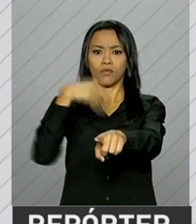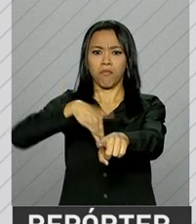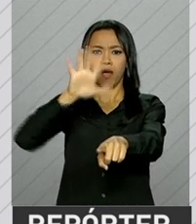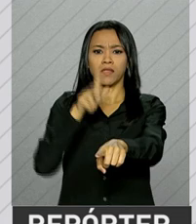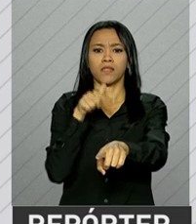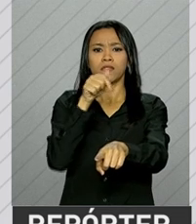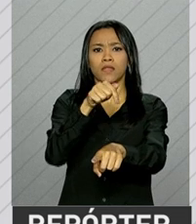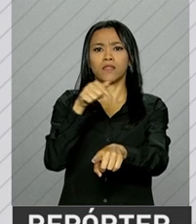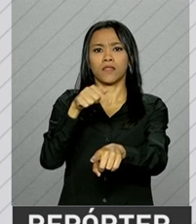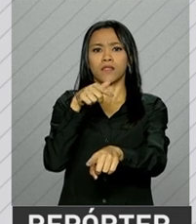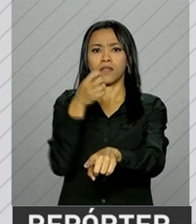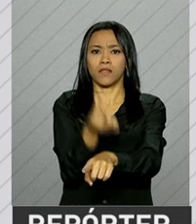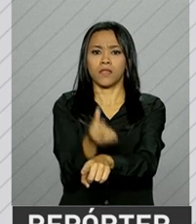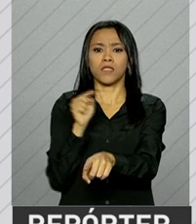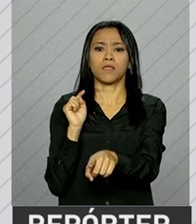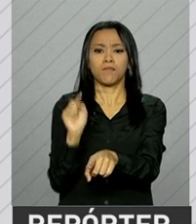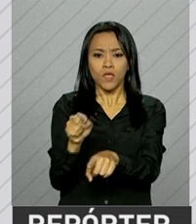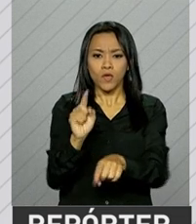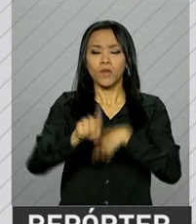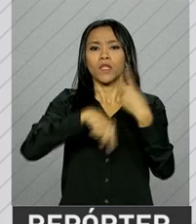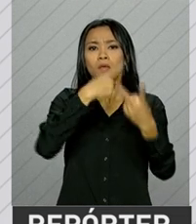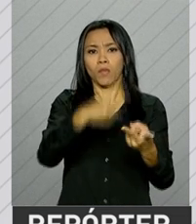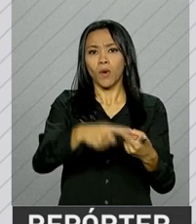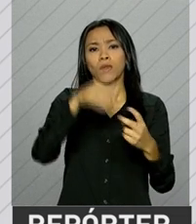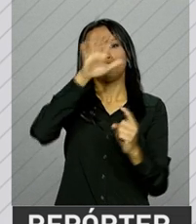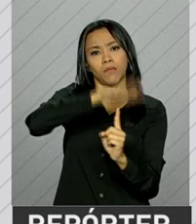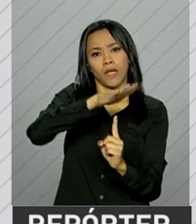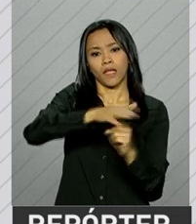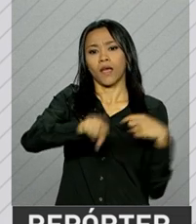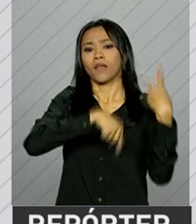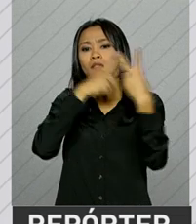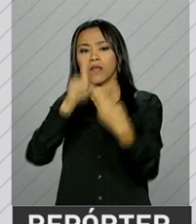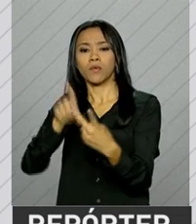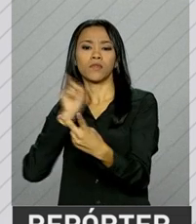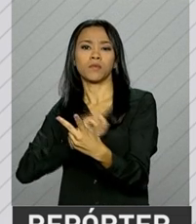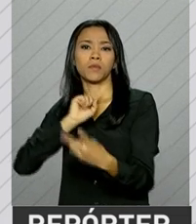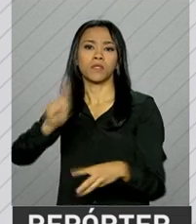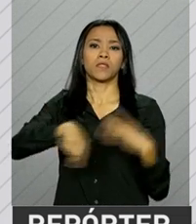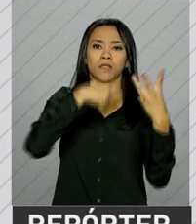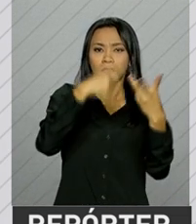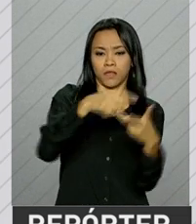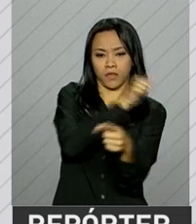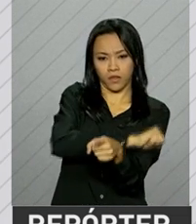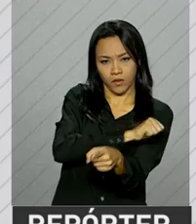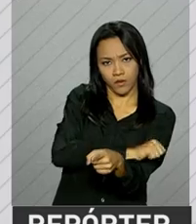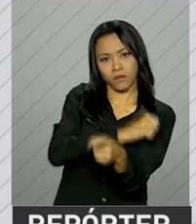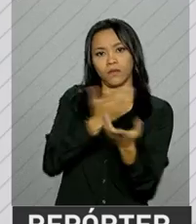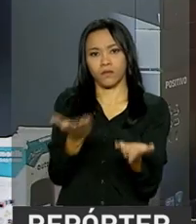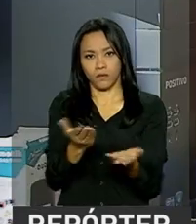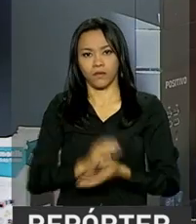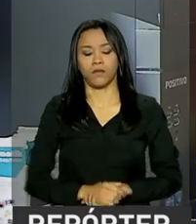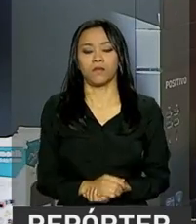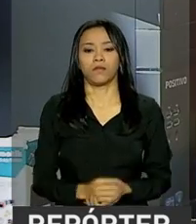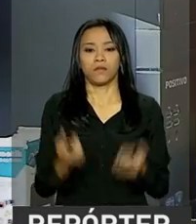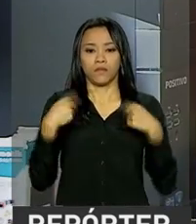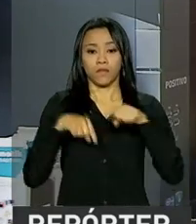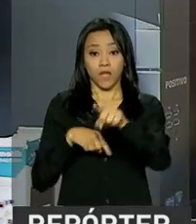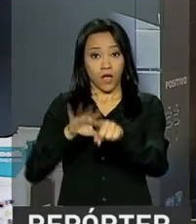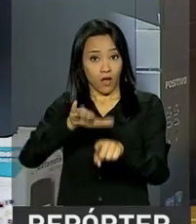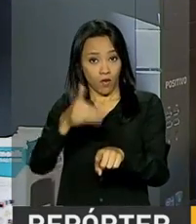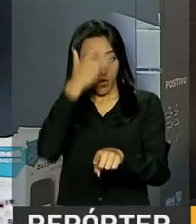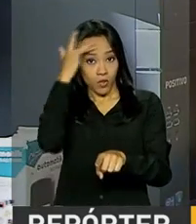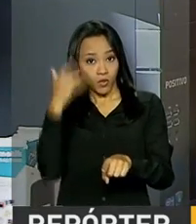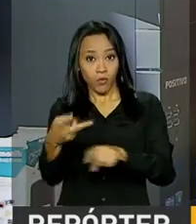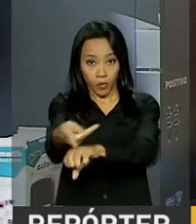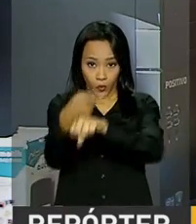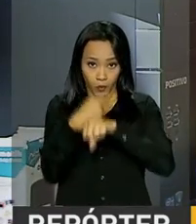776 mil seguido por Paraná Minas Gerais e Rio de Janeiro por exemplo mudança um indivíduo tirou uma carteira